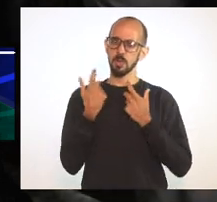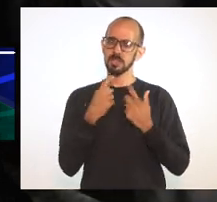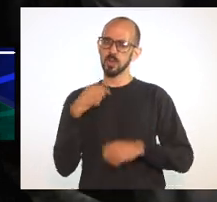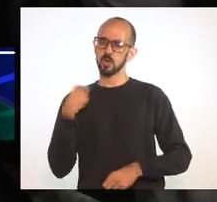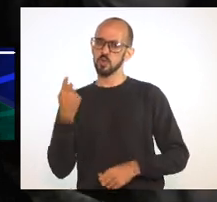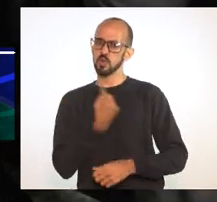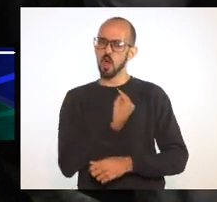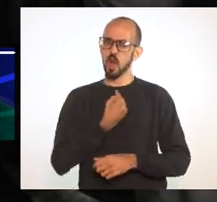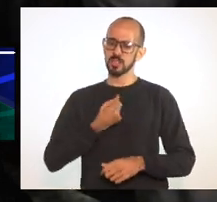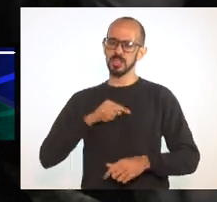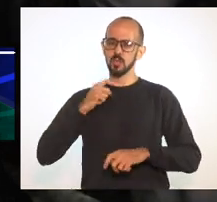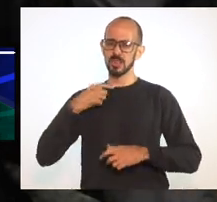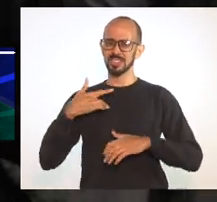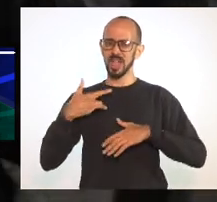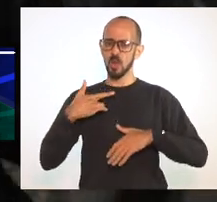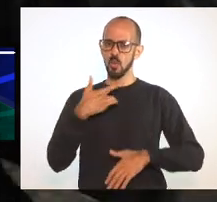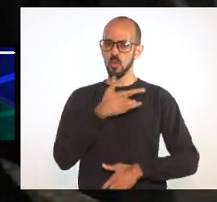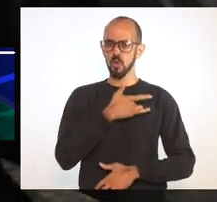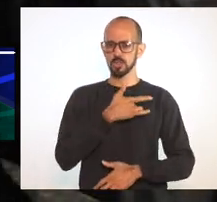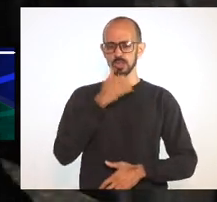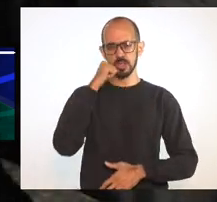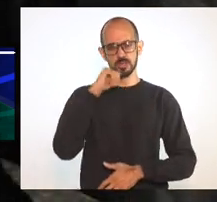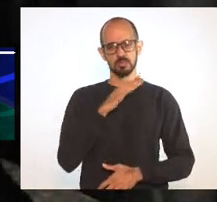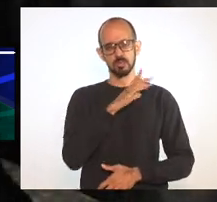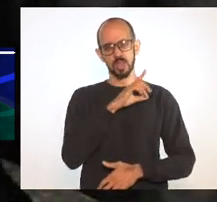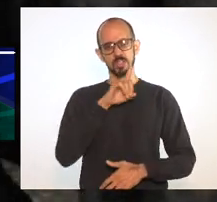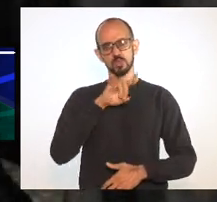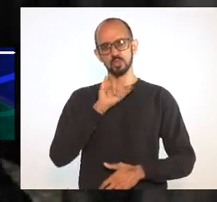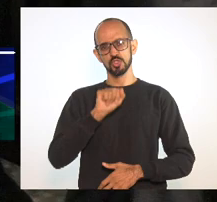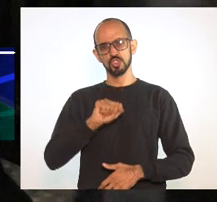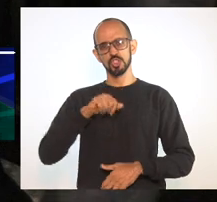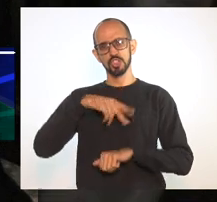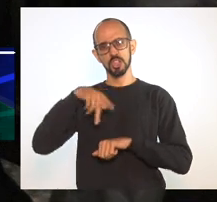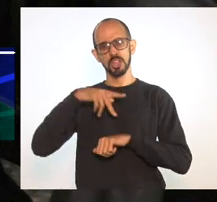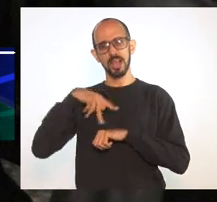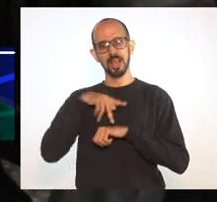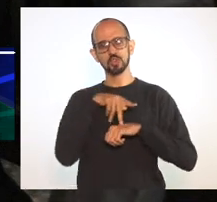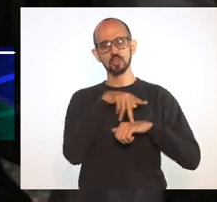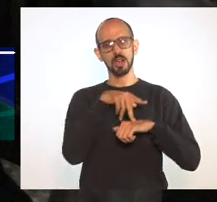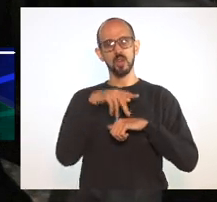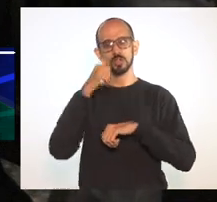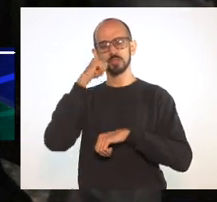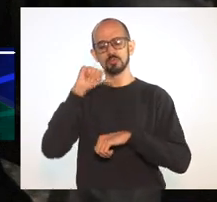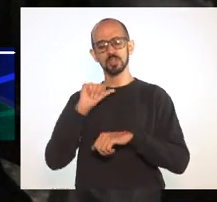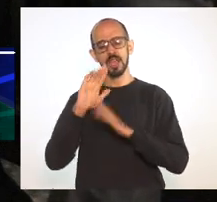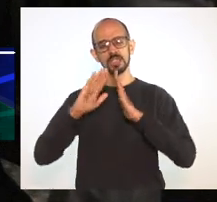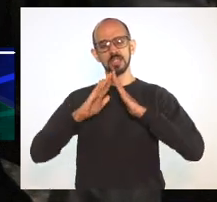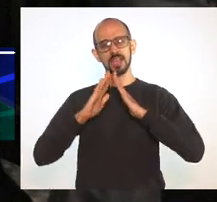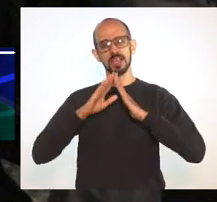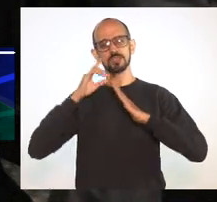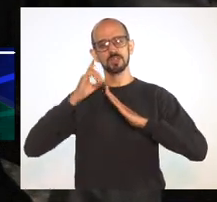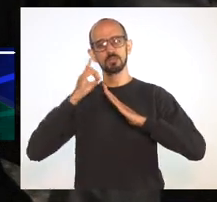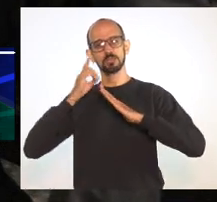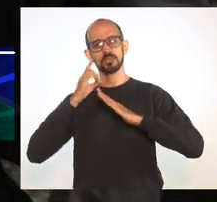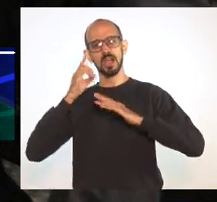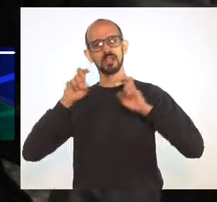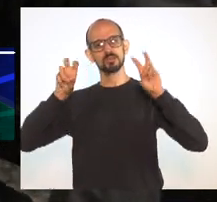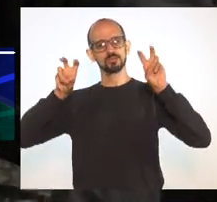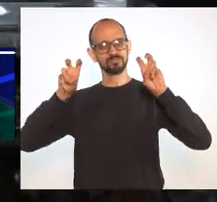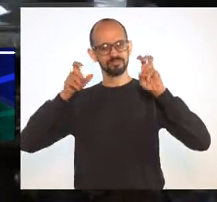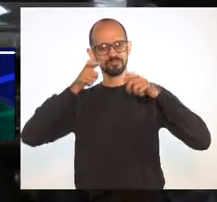saúde reprodutiva das mulheres nesse Dia Internacional da Mulher, que essa casa se debruça sobre esse debate. Obrigada, senhora